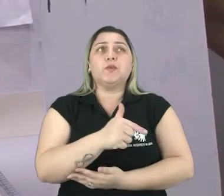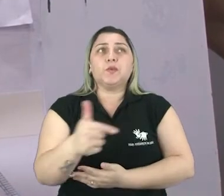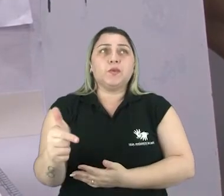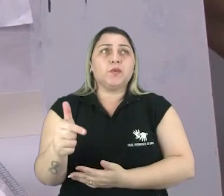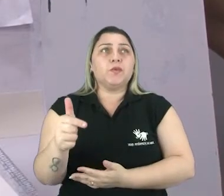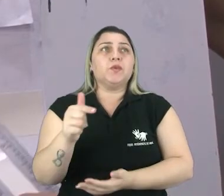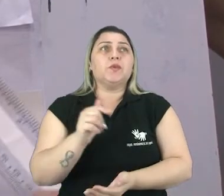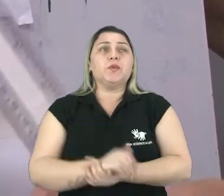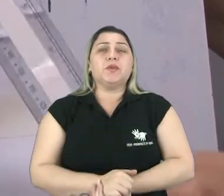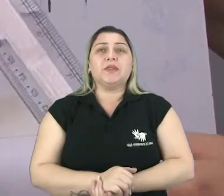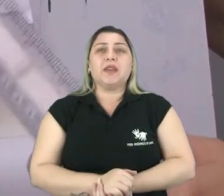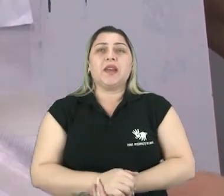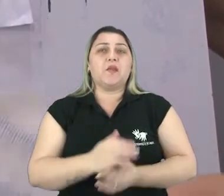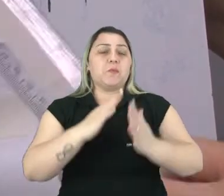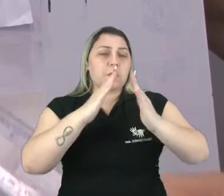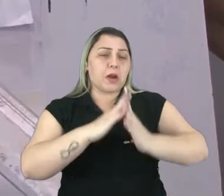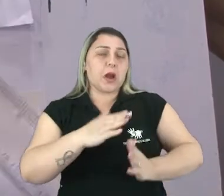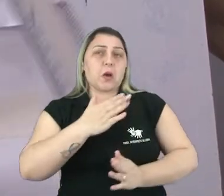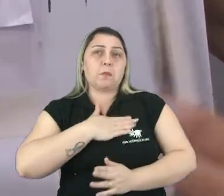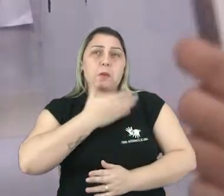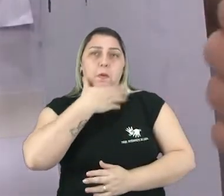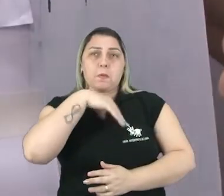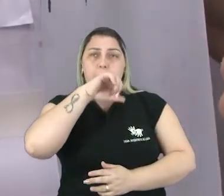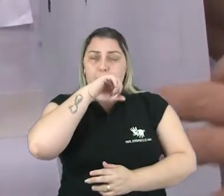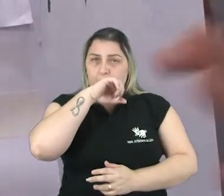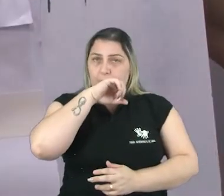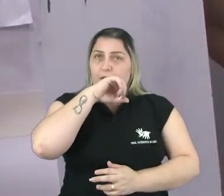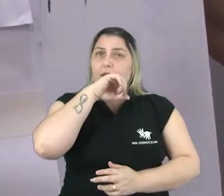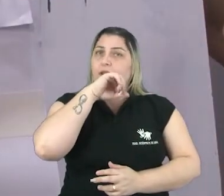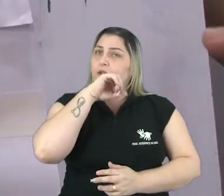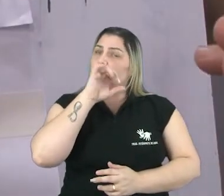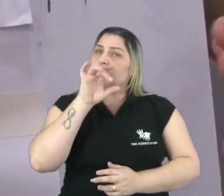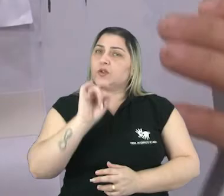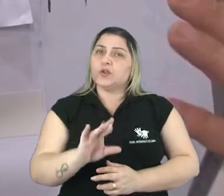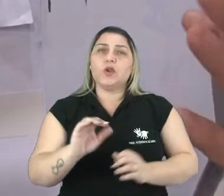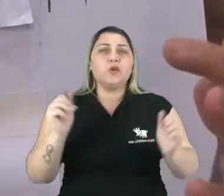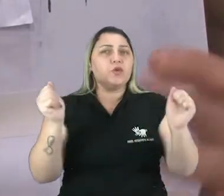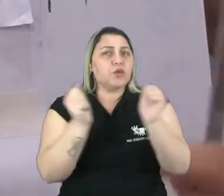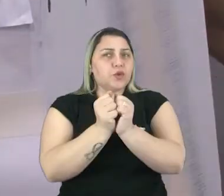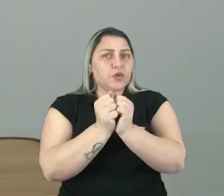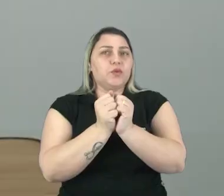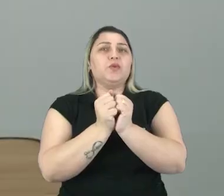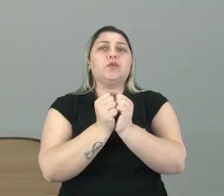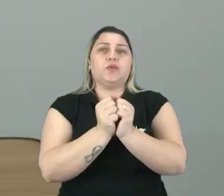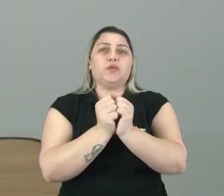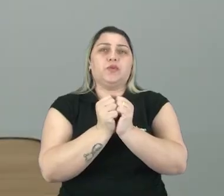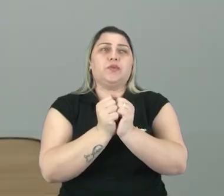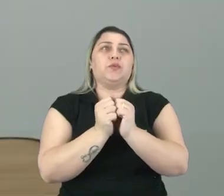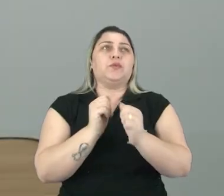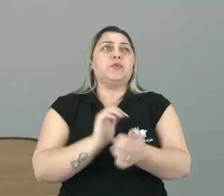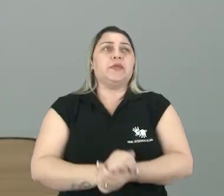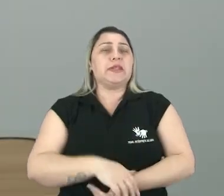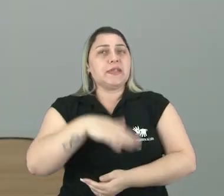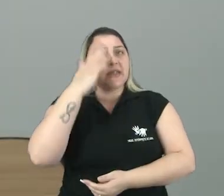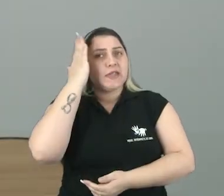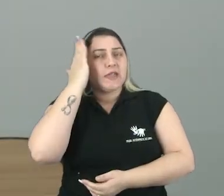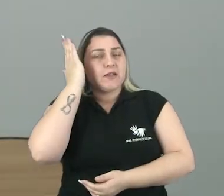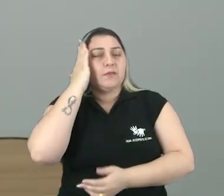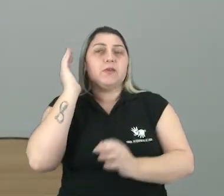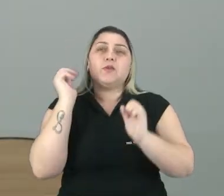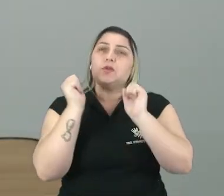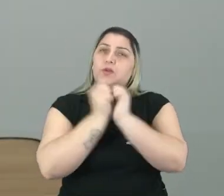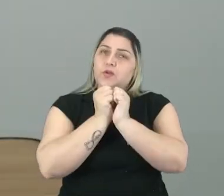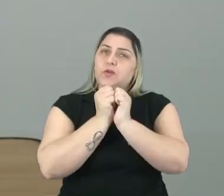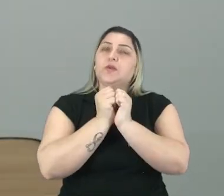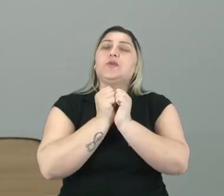tinham, eu vou morar com meu pai, minha mãe, eles só se refugiavam juntos, eles sabiam, né? Eles ficavam às vezes sem o pai,